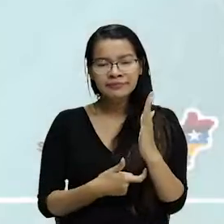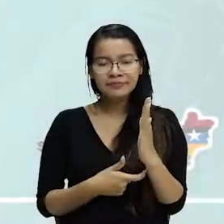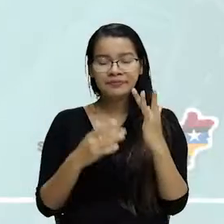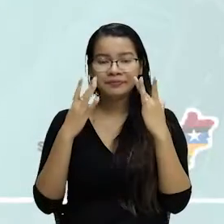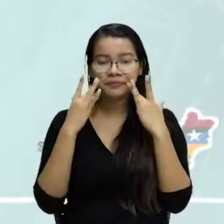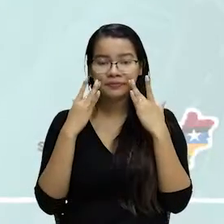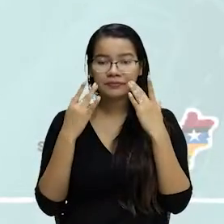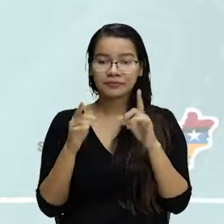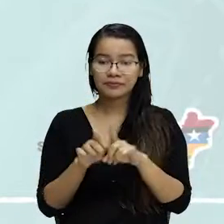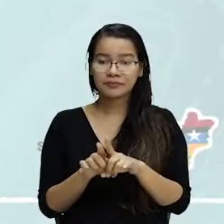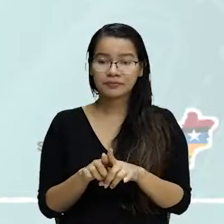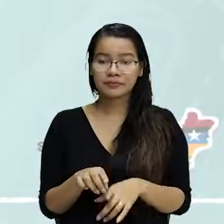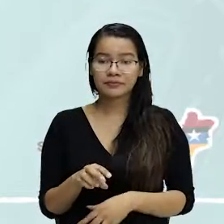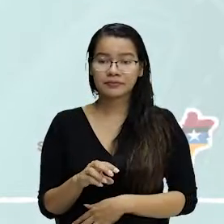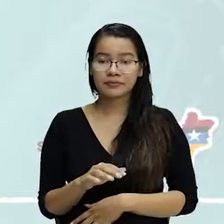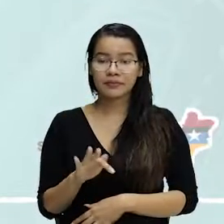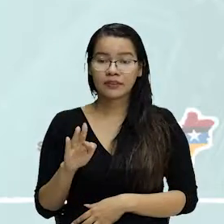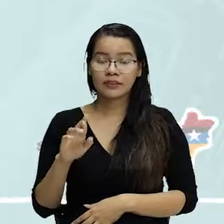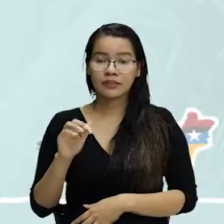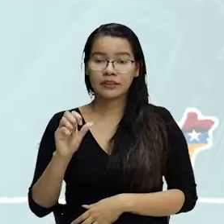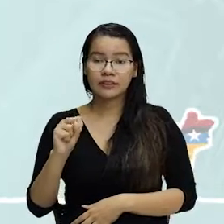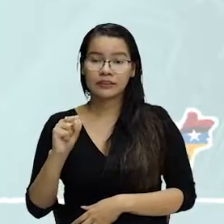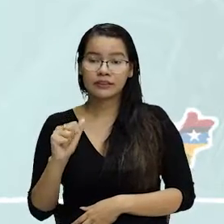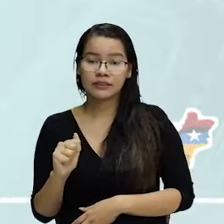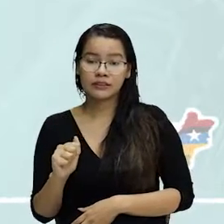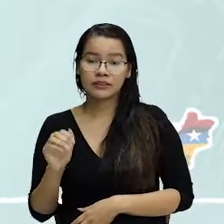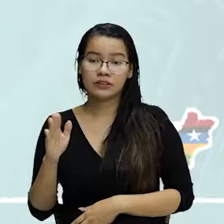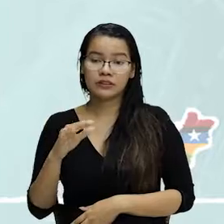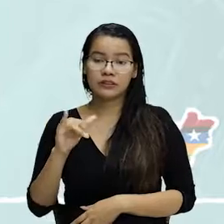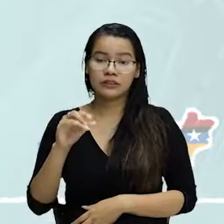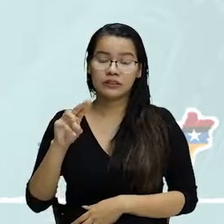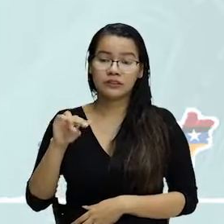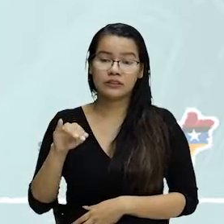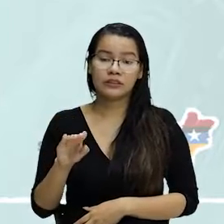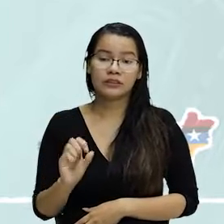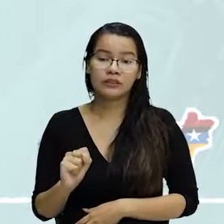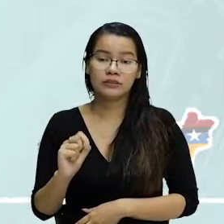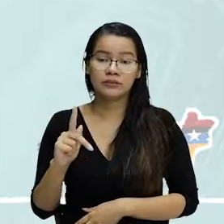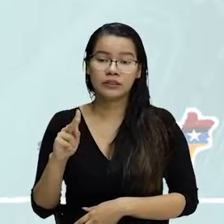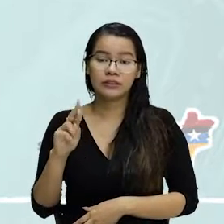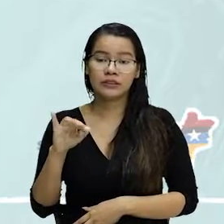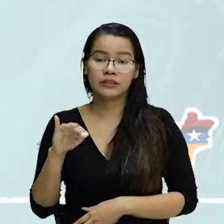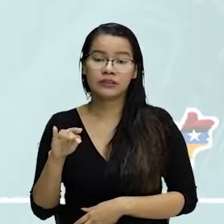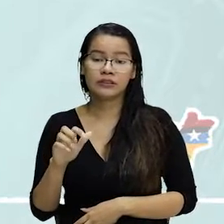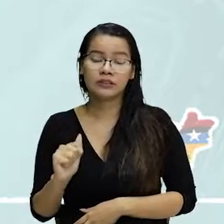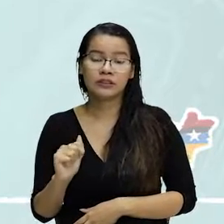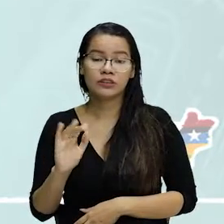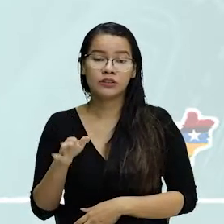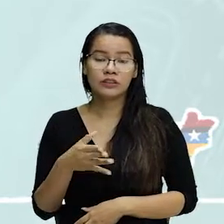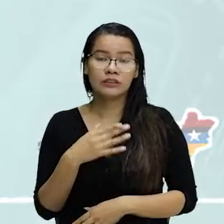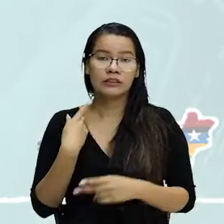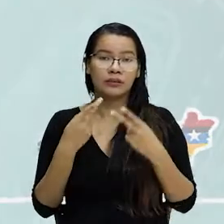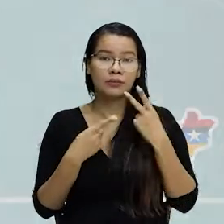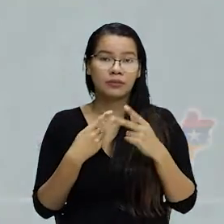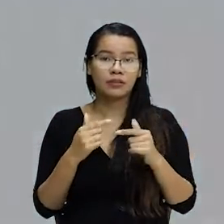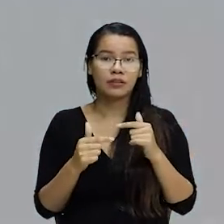A Farsa de Inês Pereira, né, de Gil Vicente também. Ele já trabalha com outra situação. O texto foi escrito